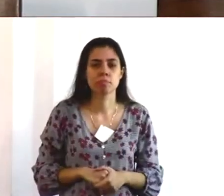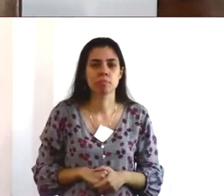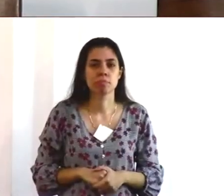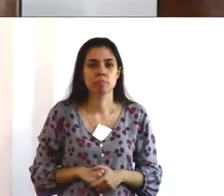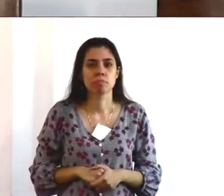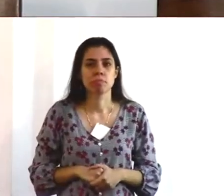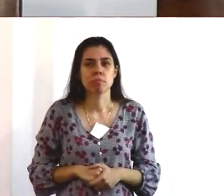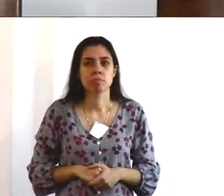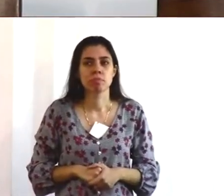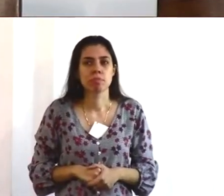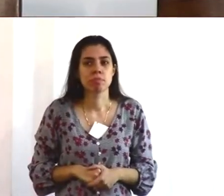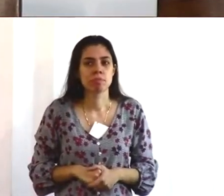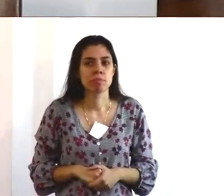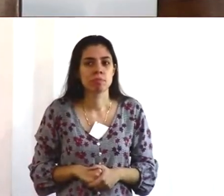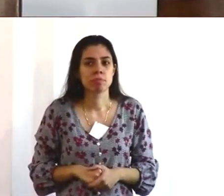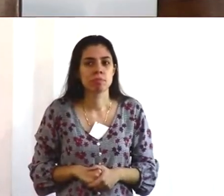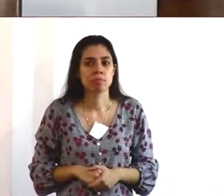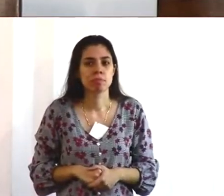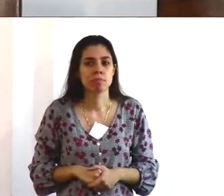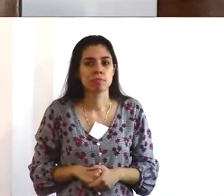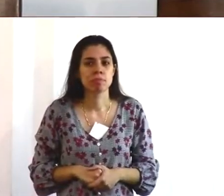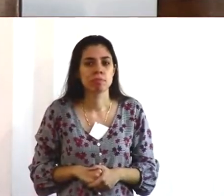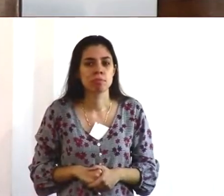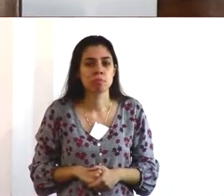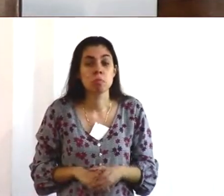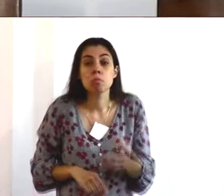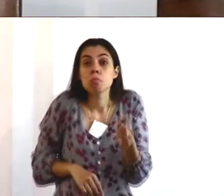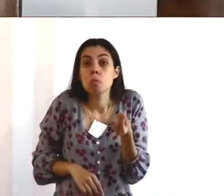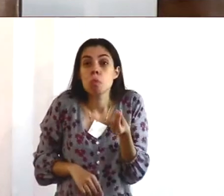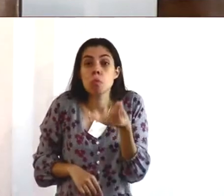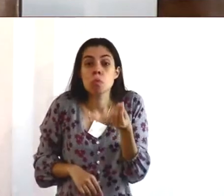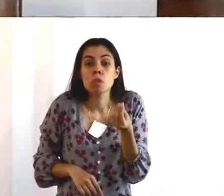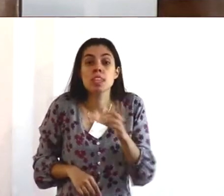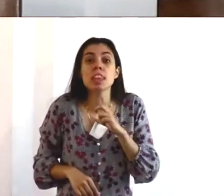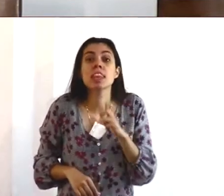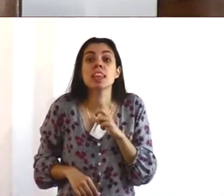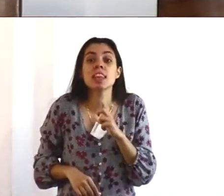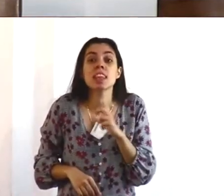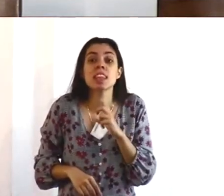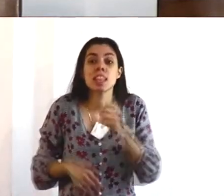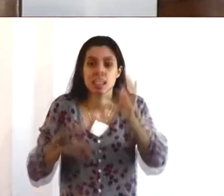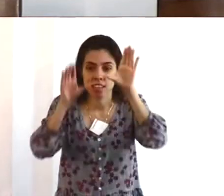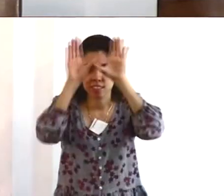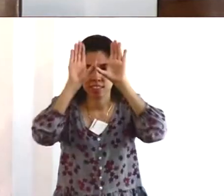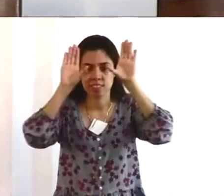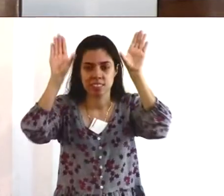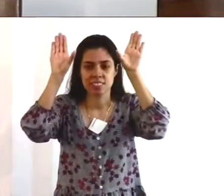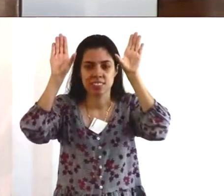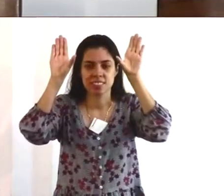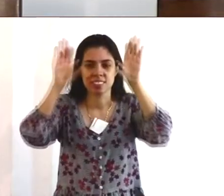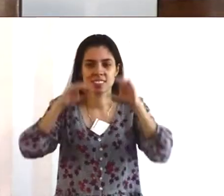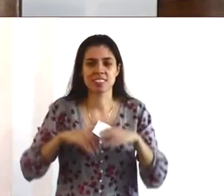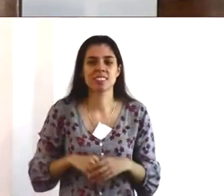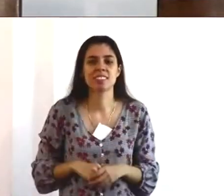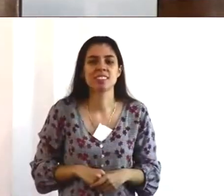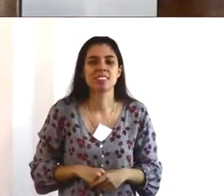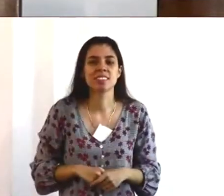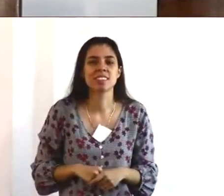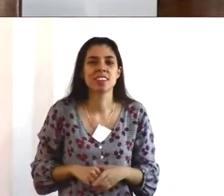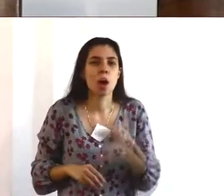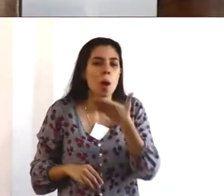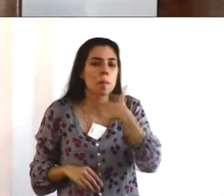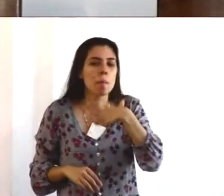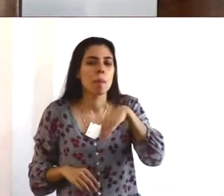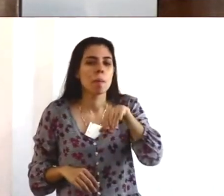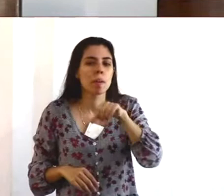no seu papel, o que você entende, o que você sabe a respeito do céu, daquilo que seu pai, sua mãe já te